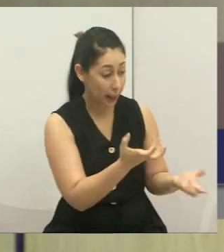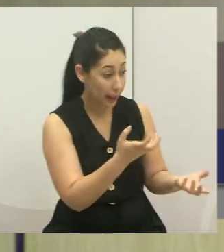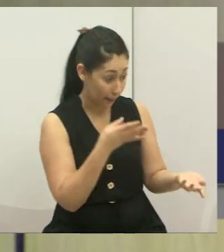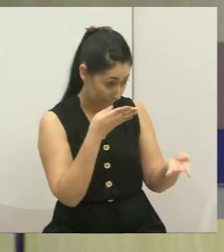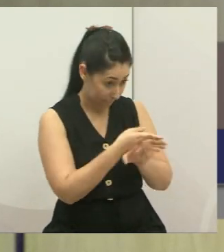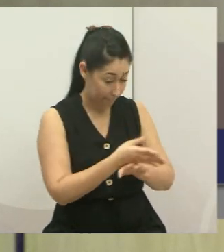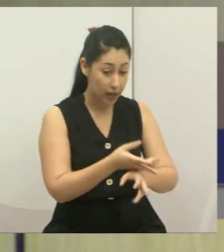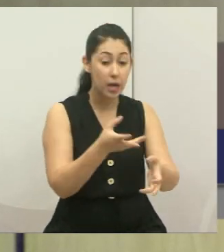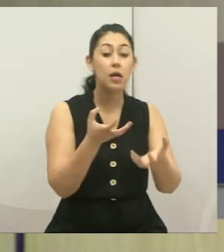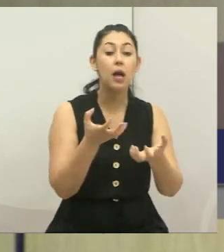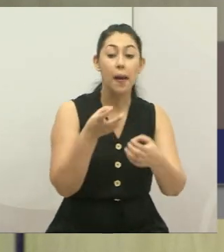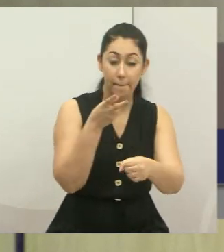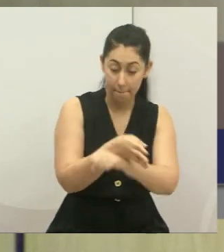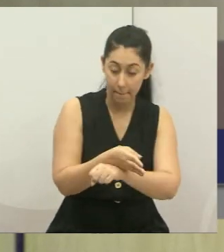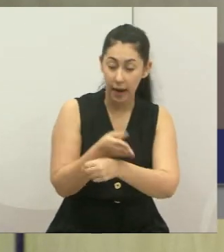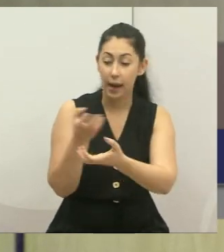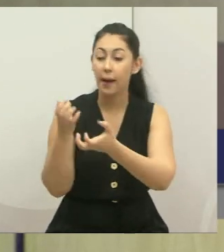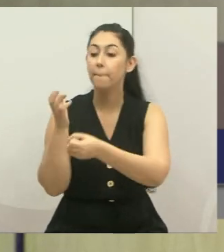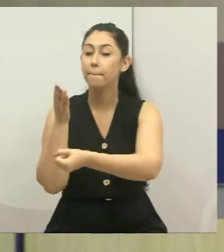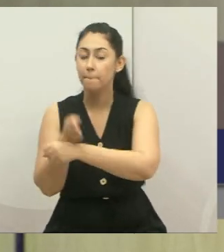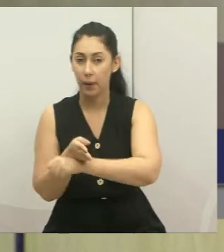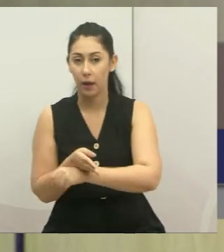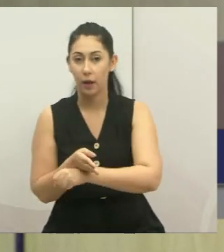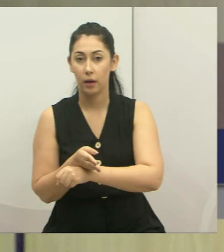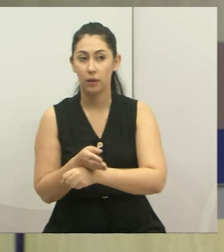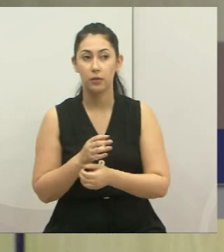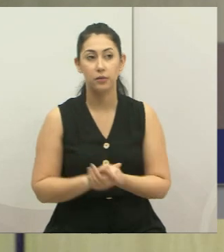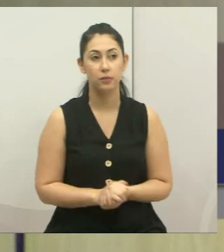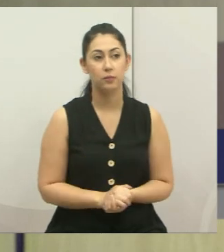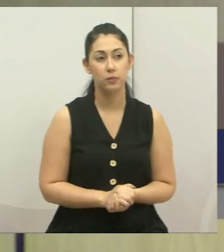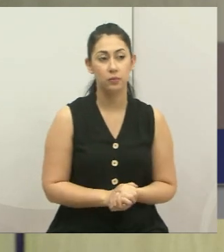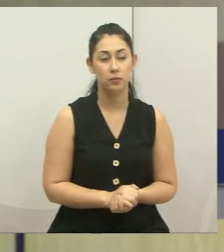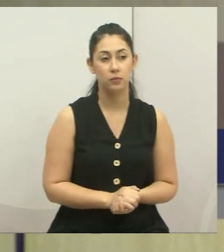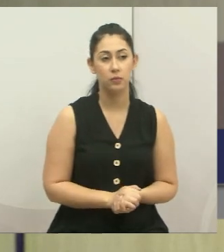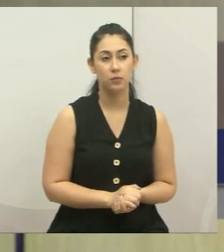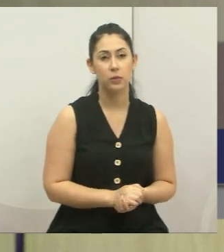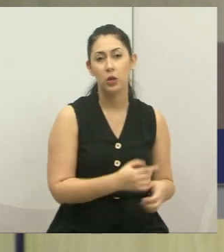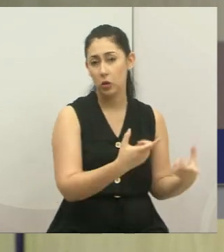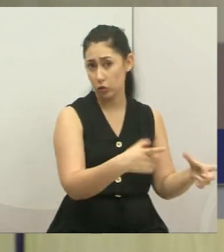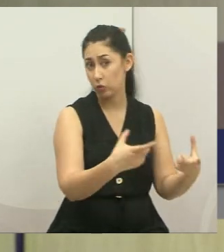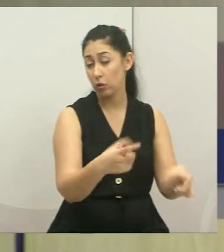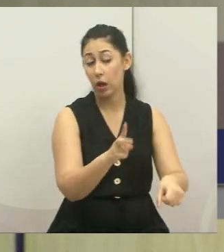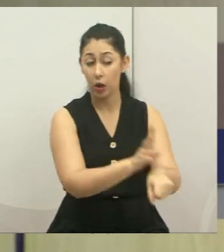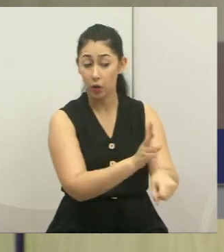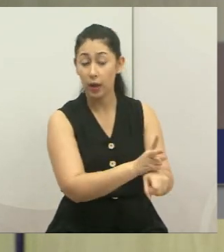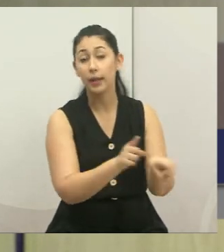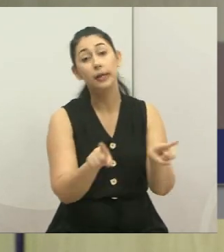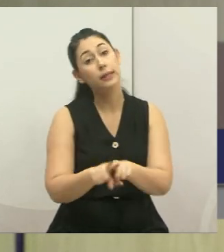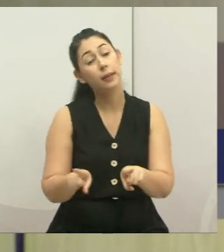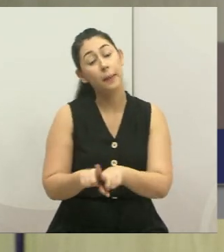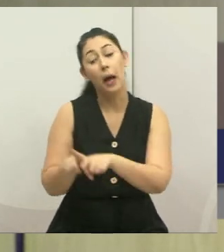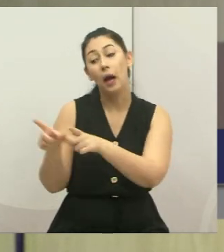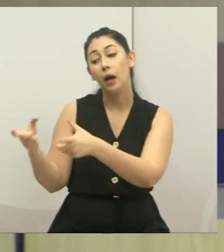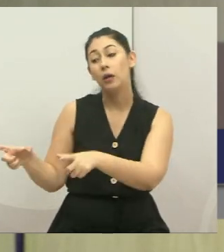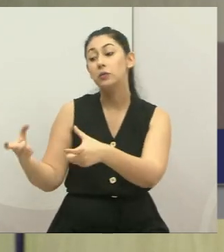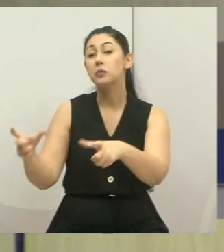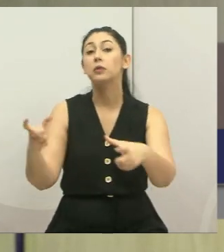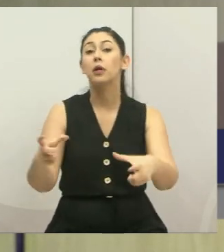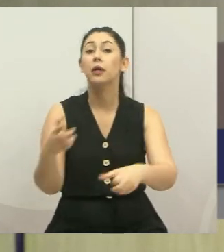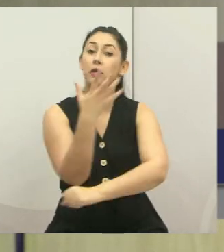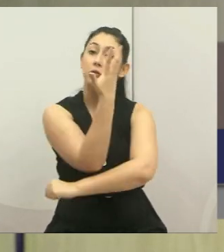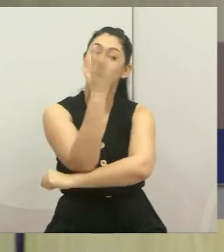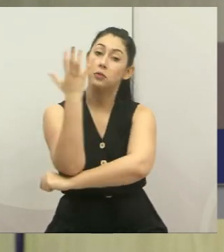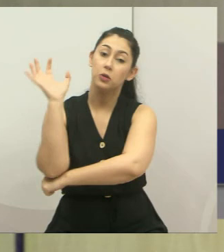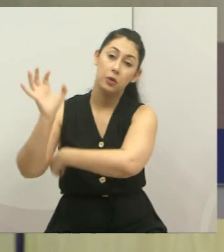interessados, tanto na área de proteção, como também na área de